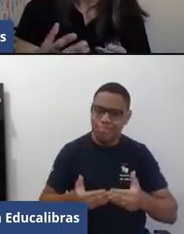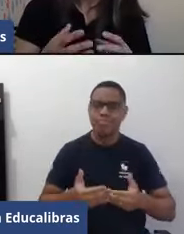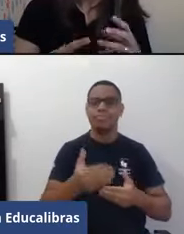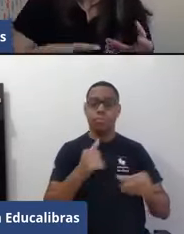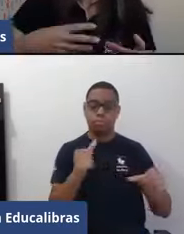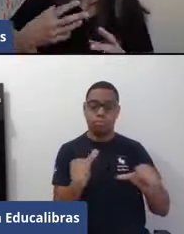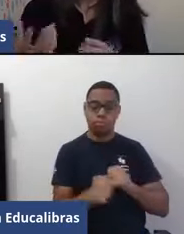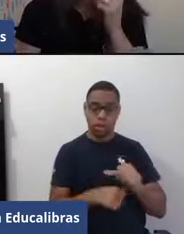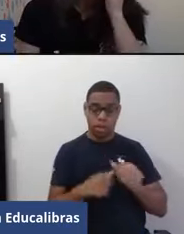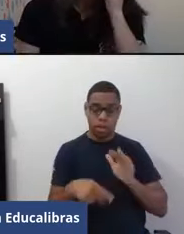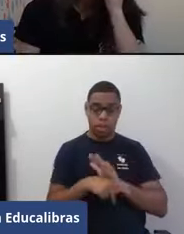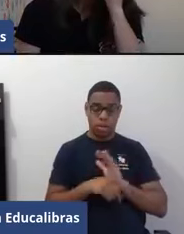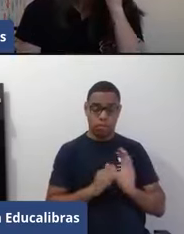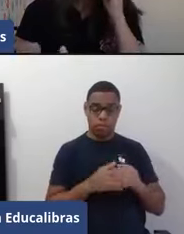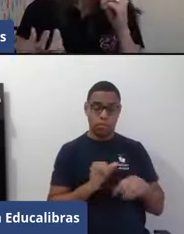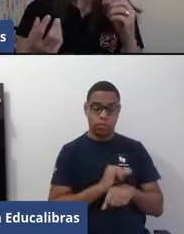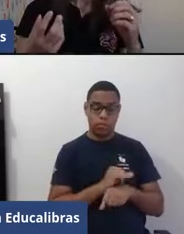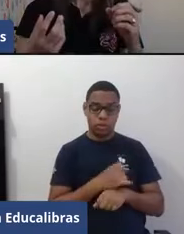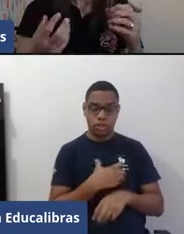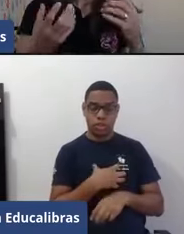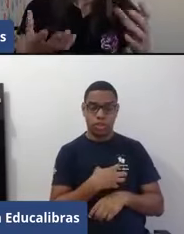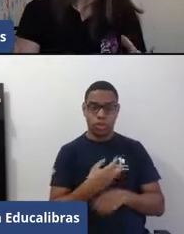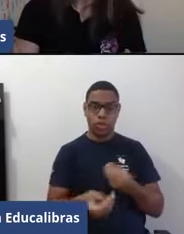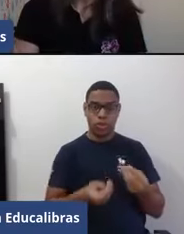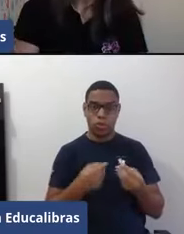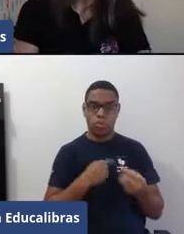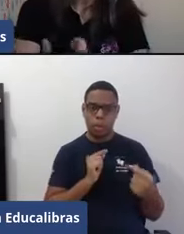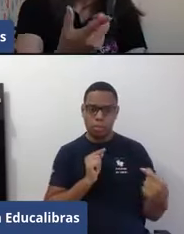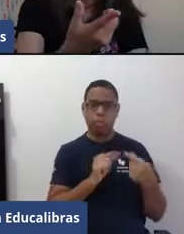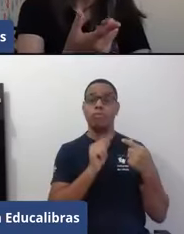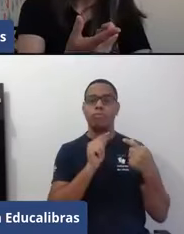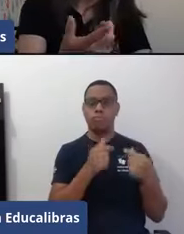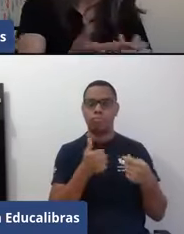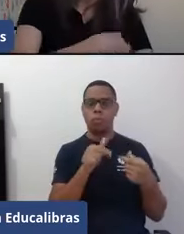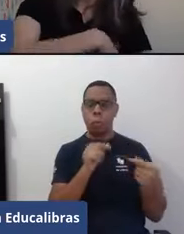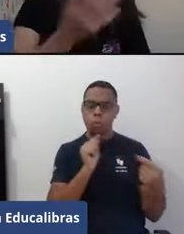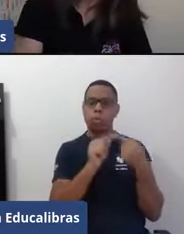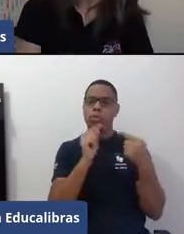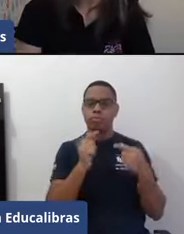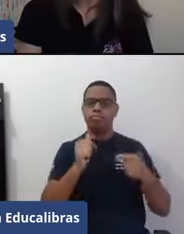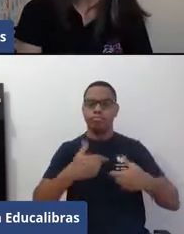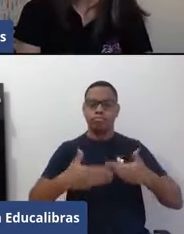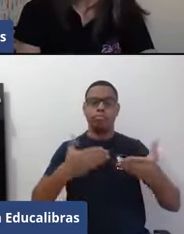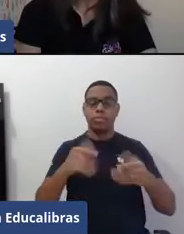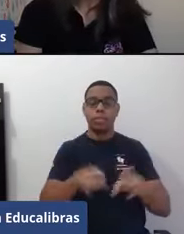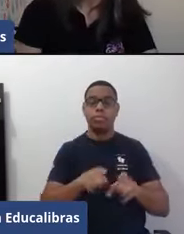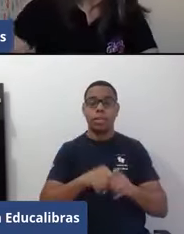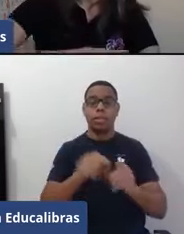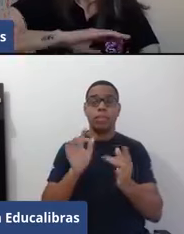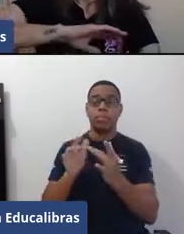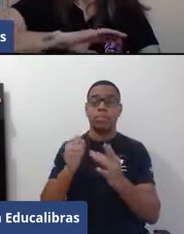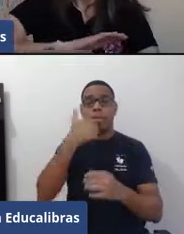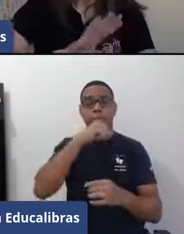mudar, né? Construir de uma maneira mais assertiva mesmo, e assim, ouvir as mães sempre